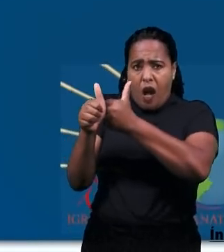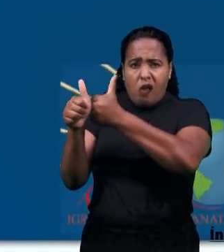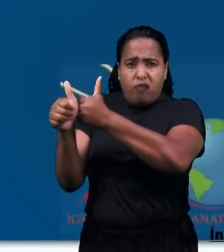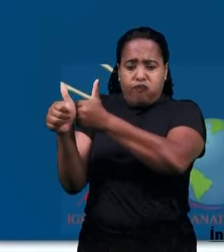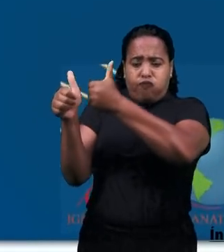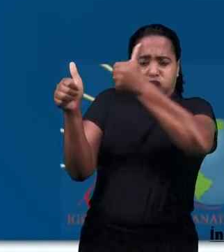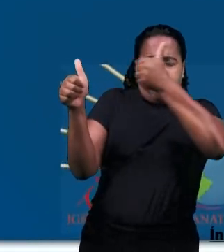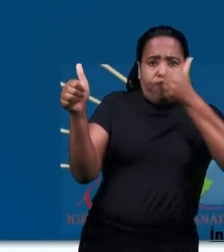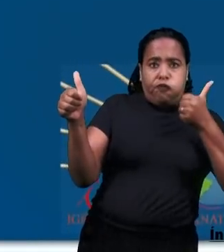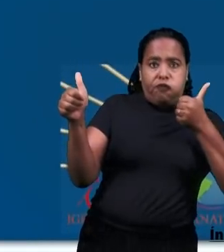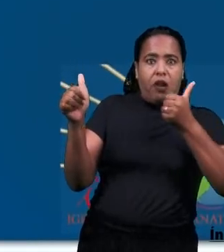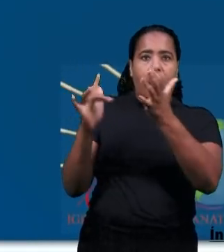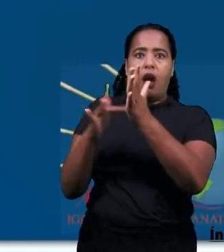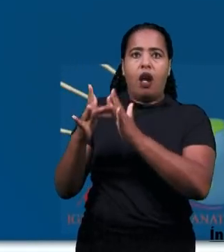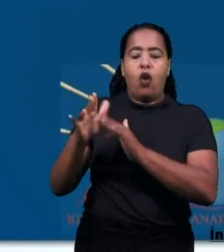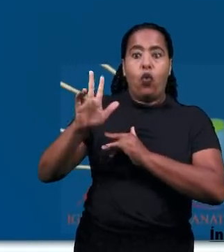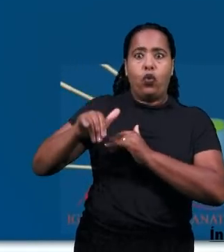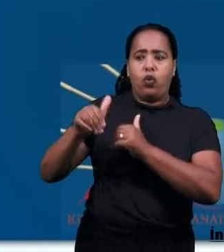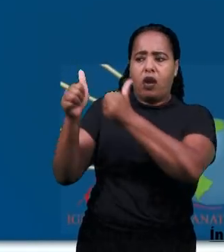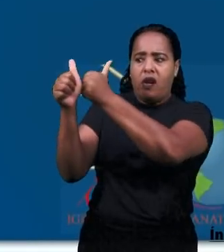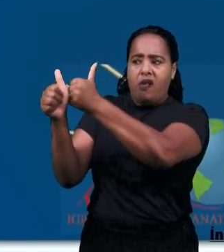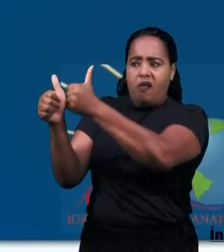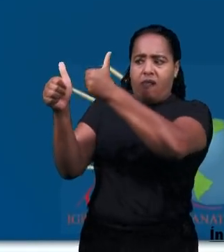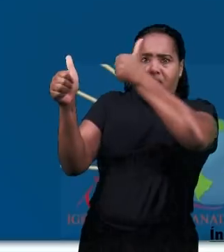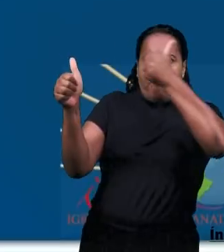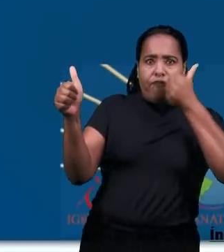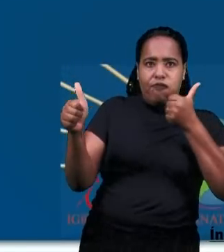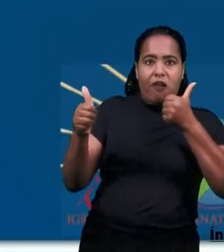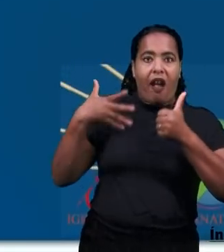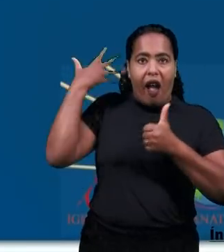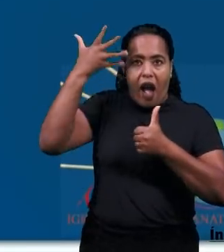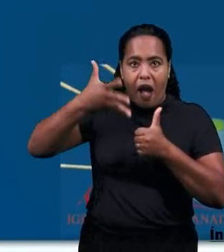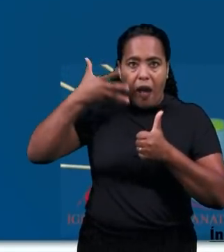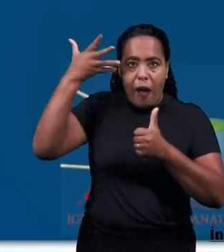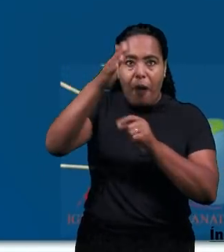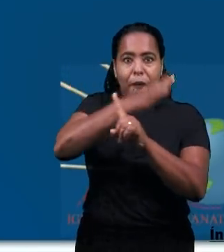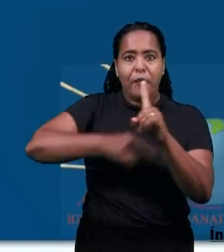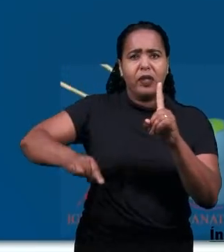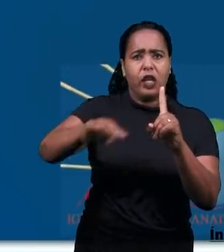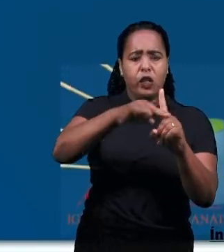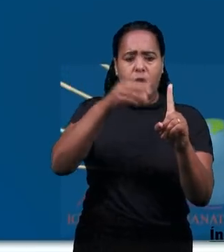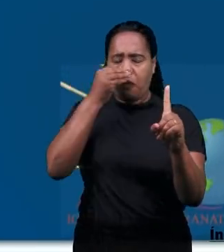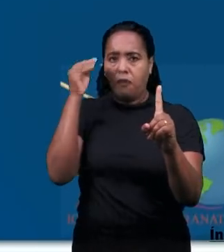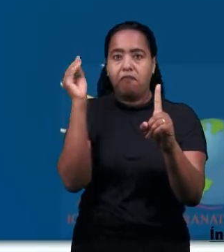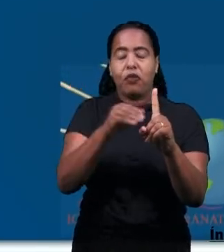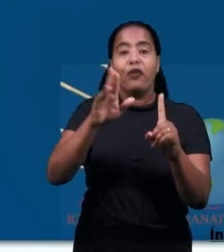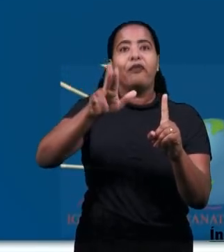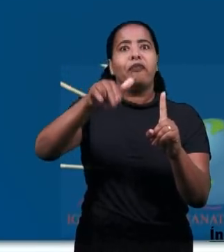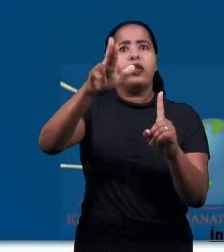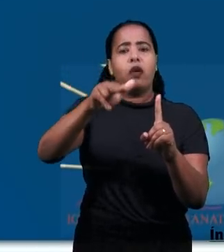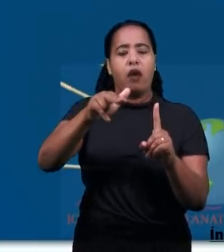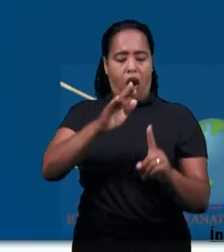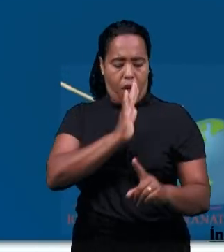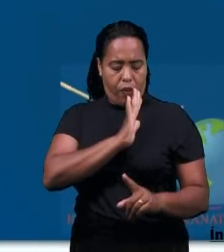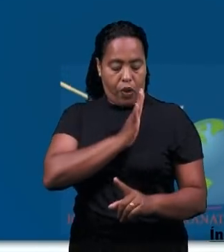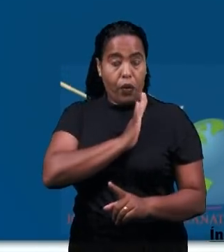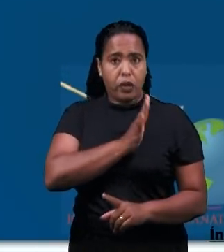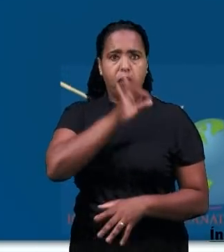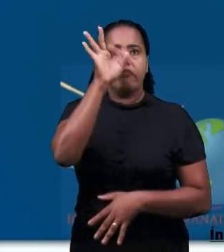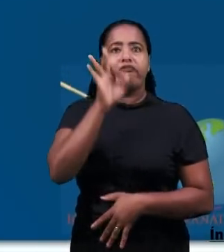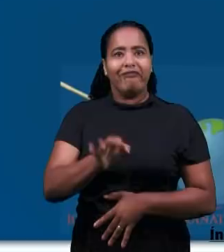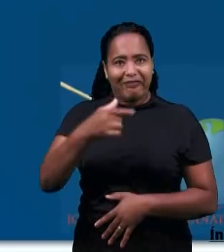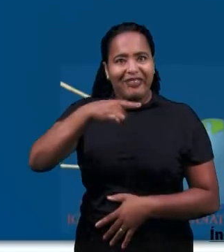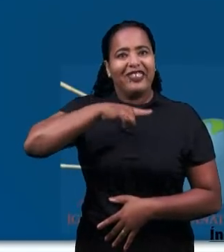Jesus. Nunca mais deixarei a cruz. Eu tenho a certeza